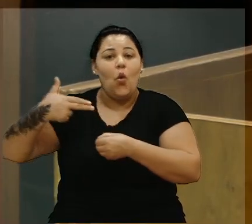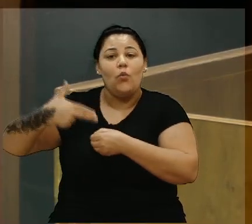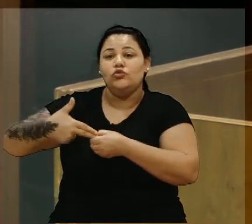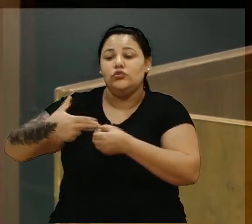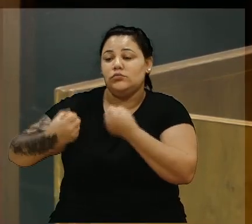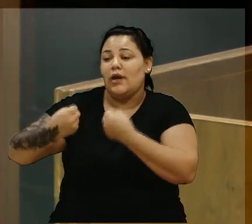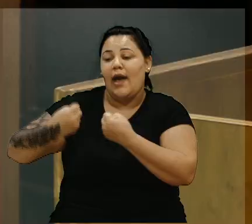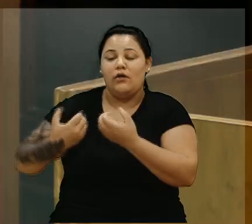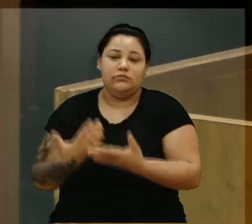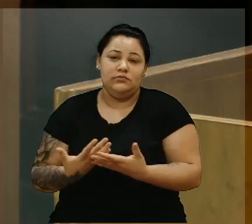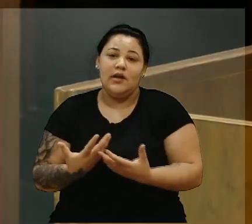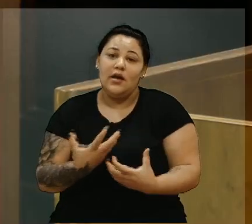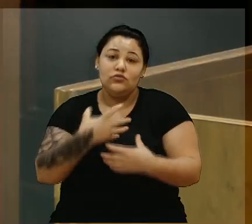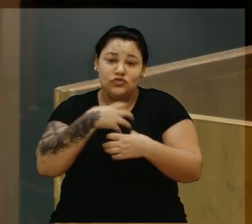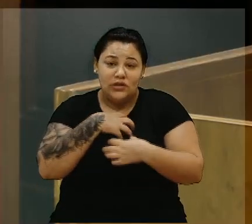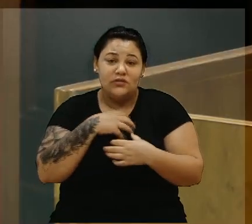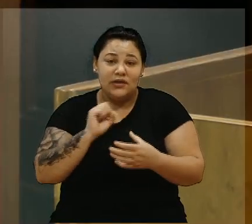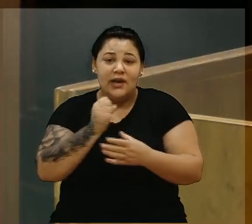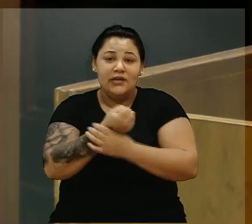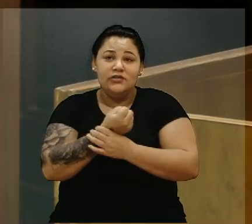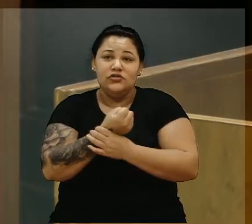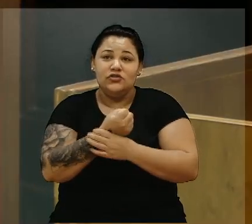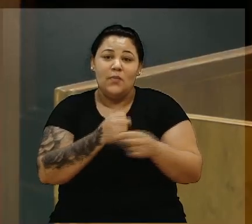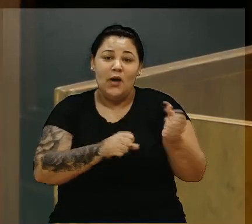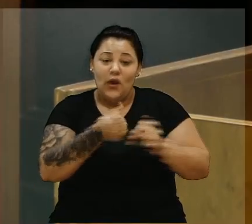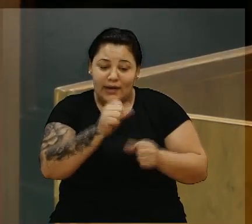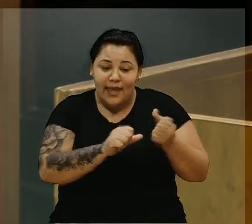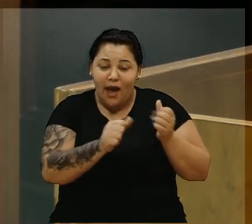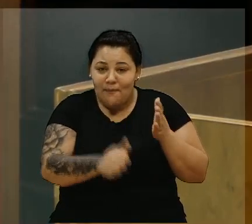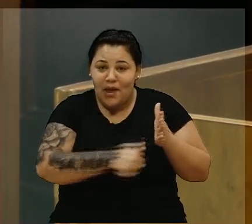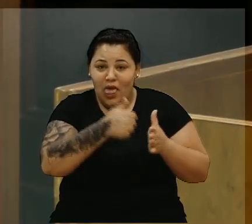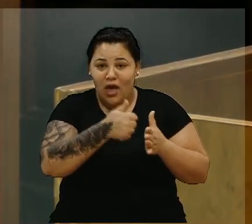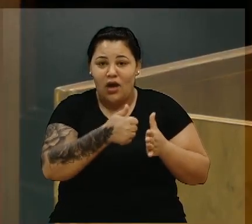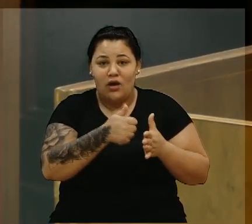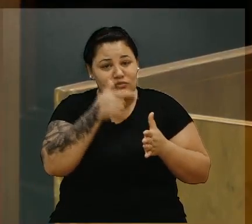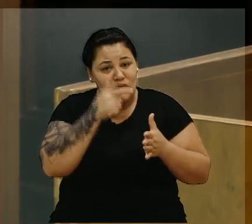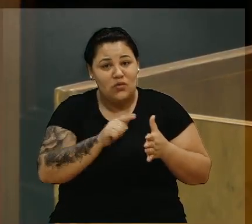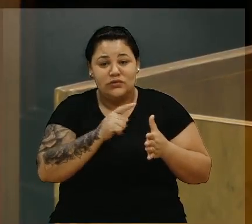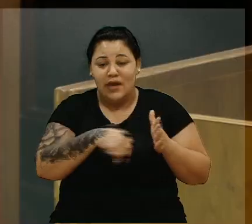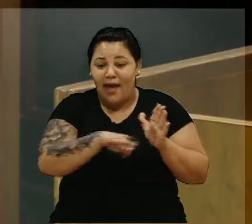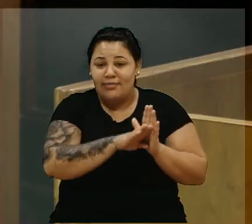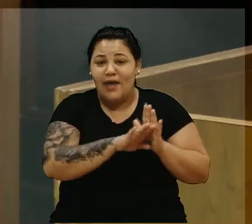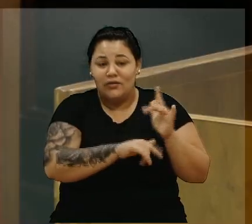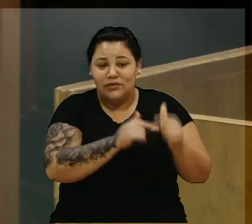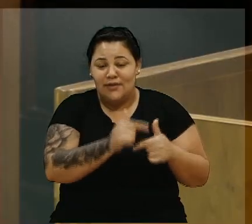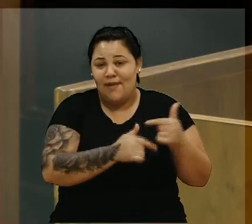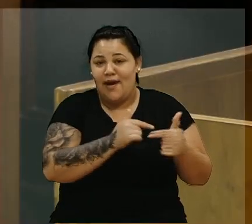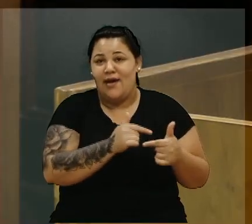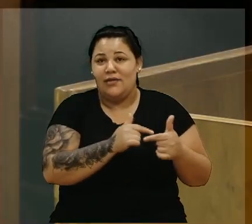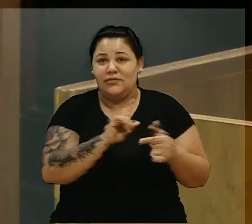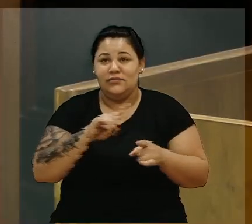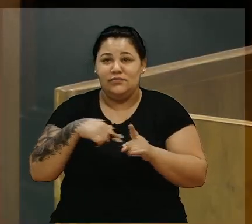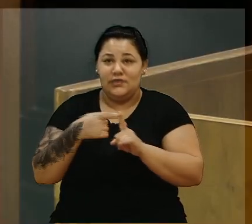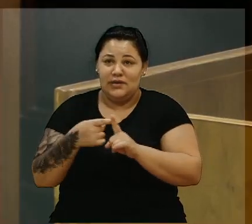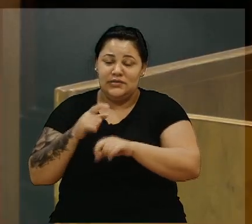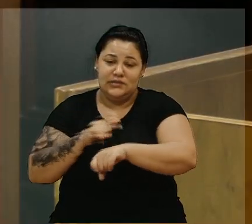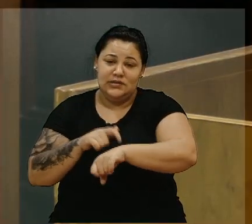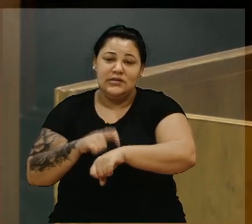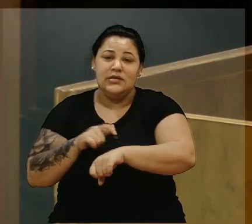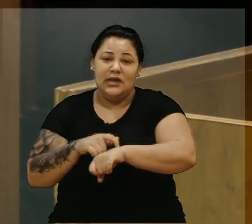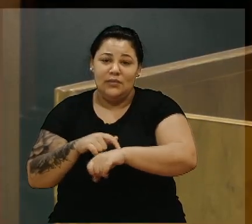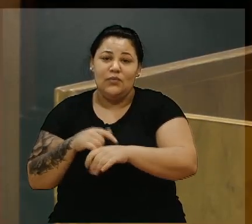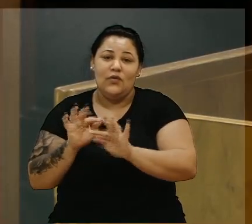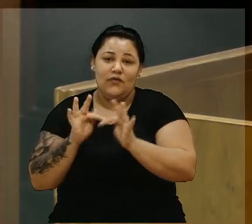que indiretamente garante uma qualidade maior de condição de trabalho, até de qualidade de vida, mais tempo com as suas famílias, um convívio